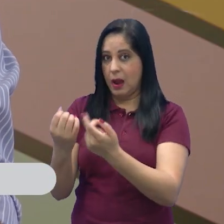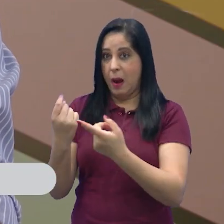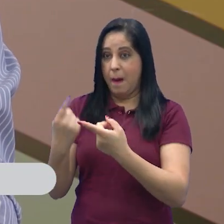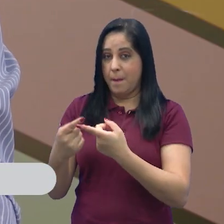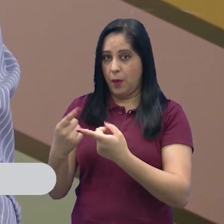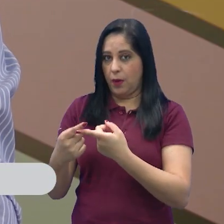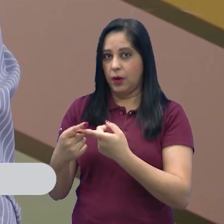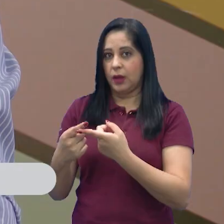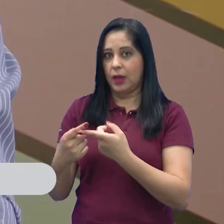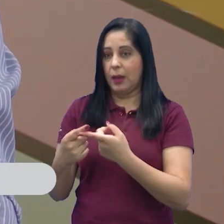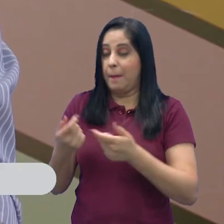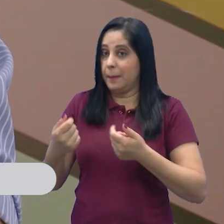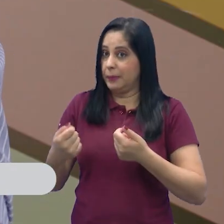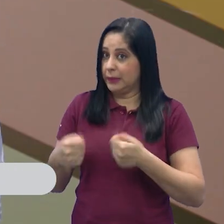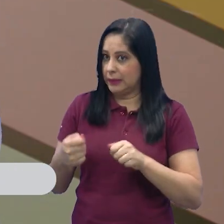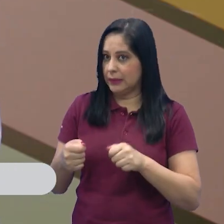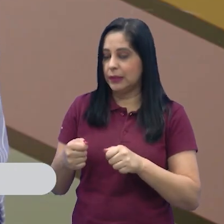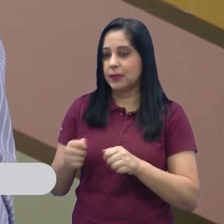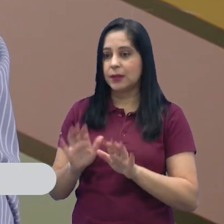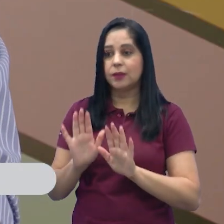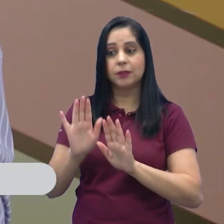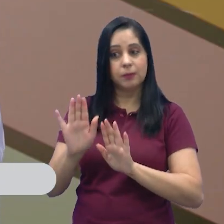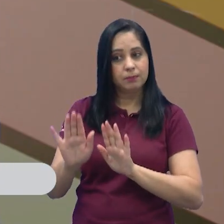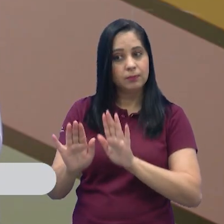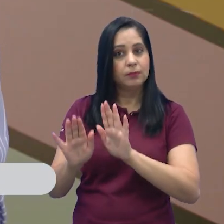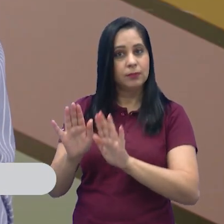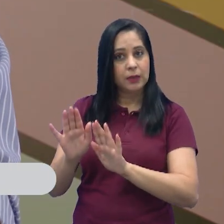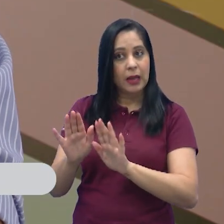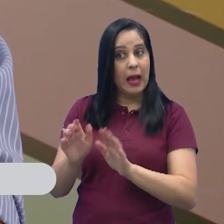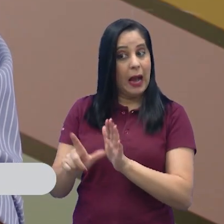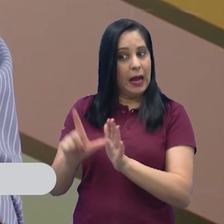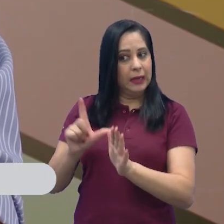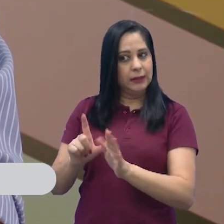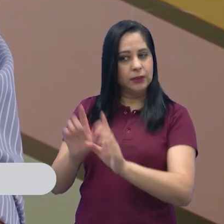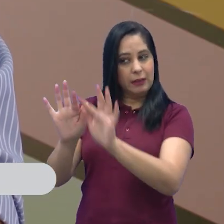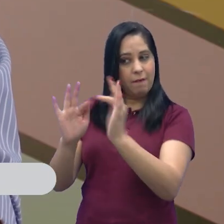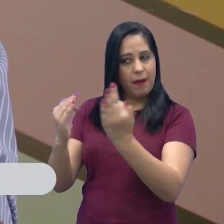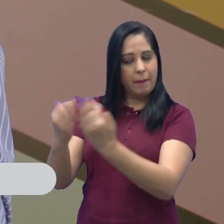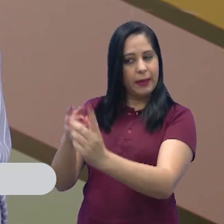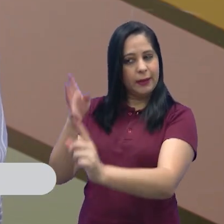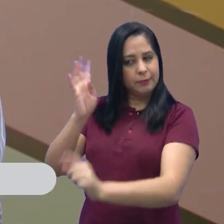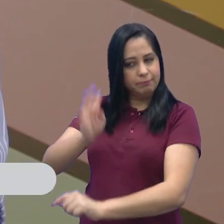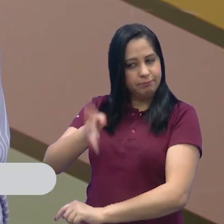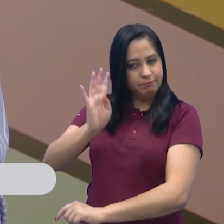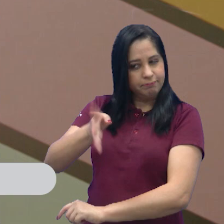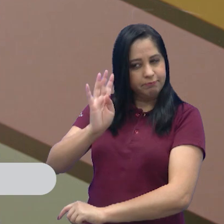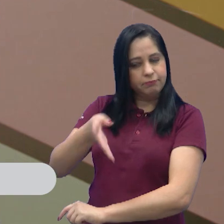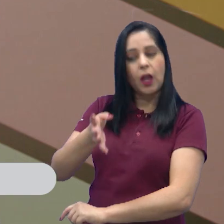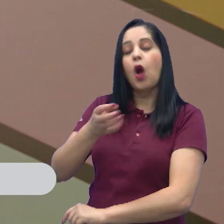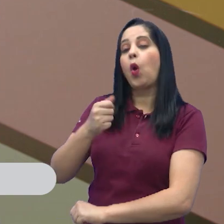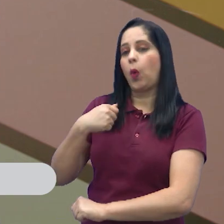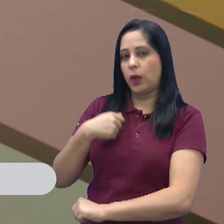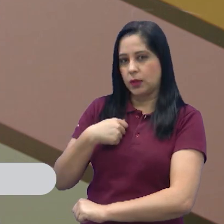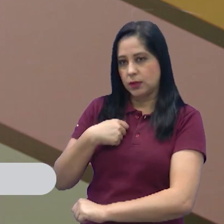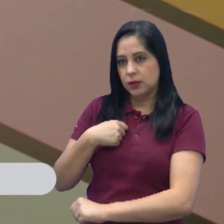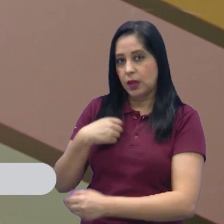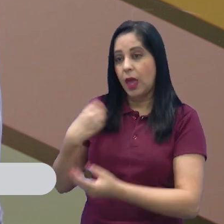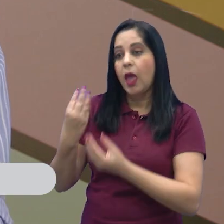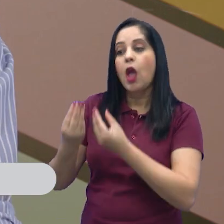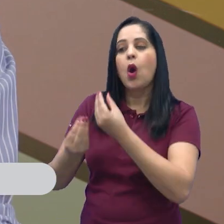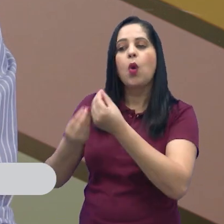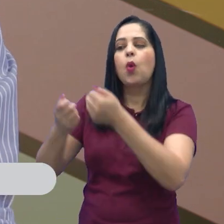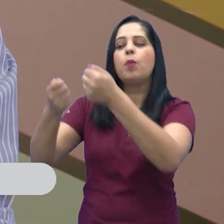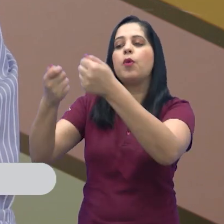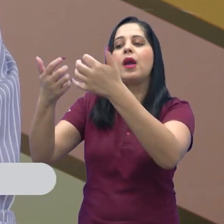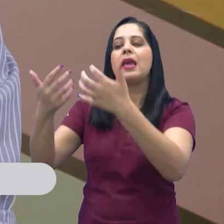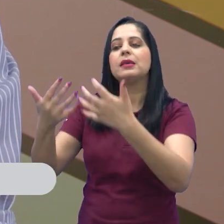tem que tomar muito cuidado, tem que conhecer um pouco antes a família e como vai ser apresentada essa nova